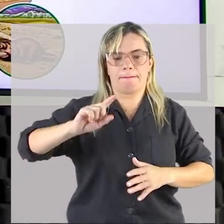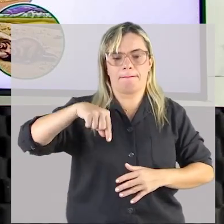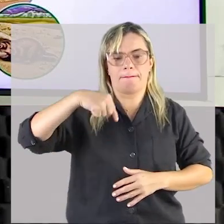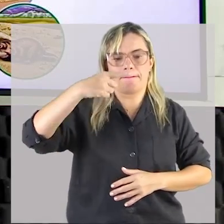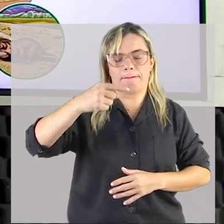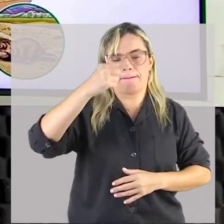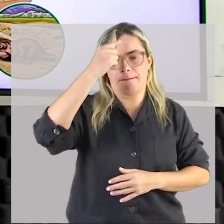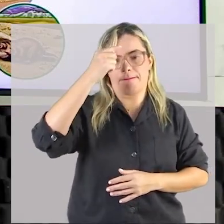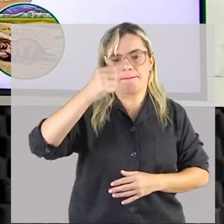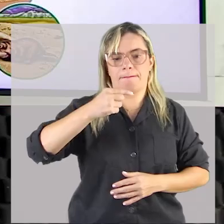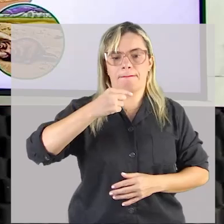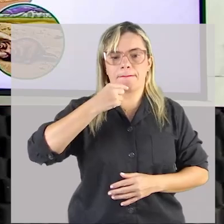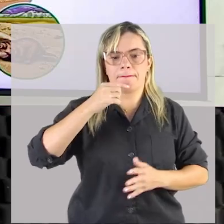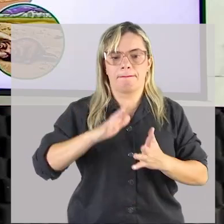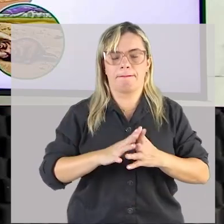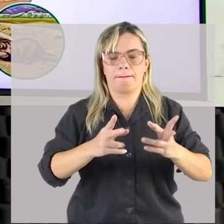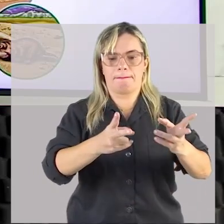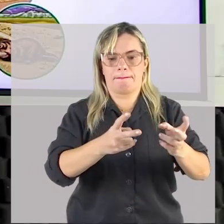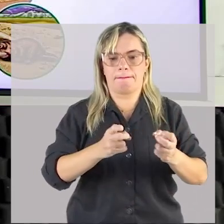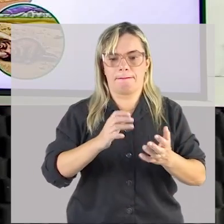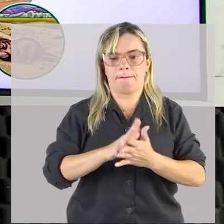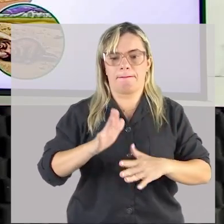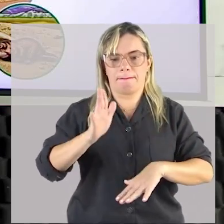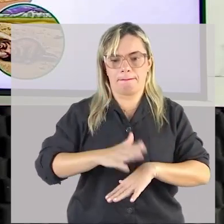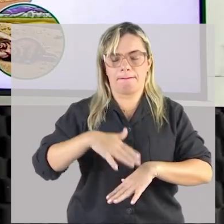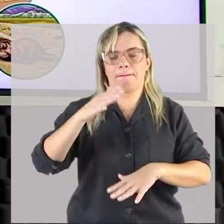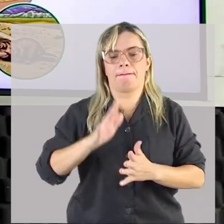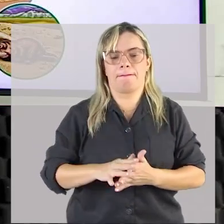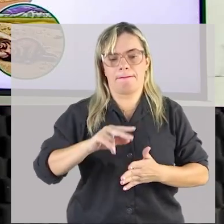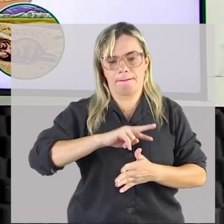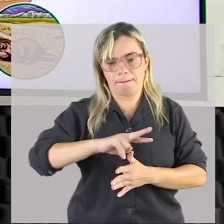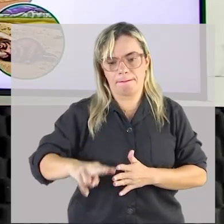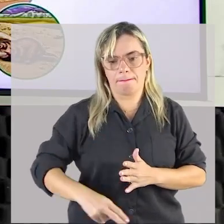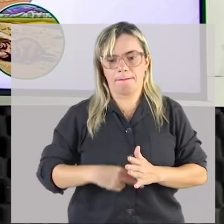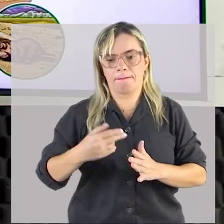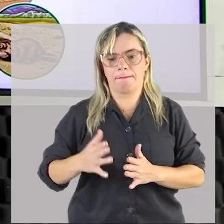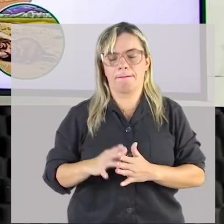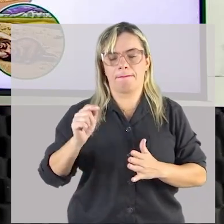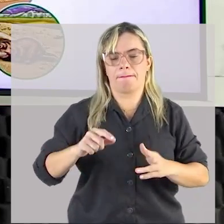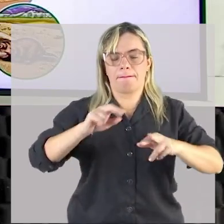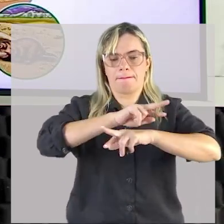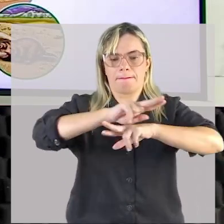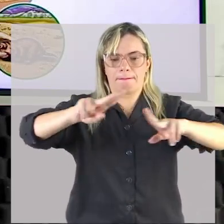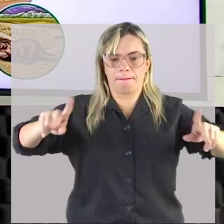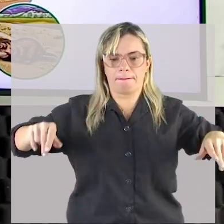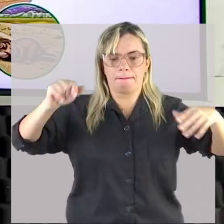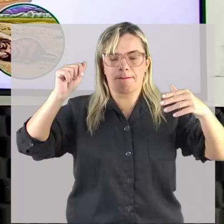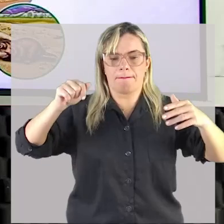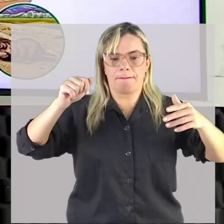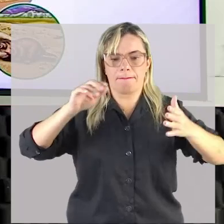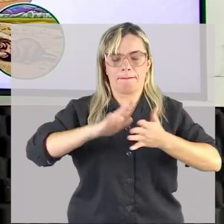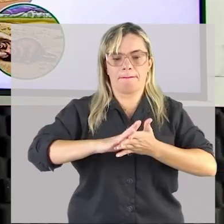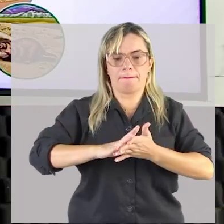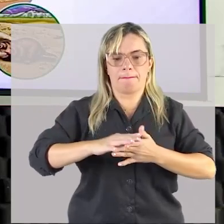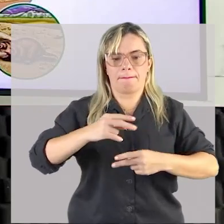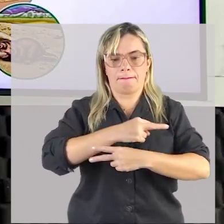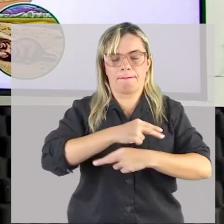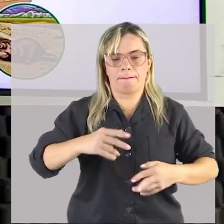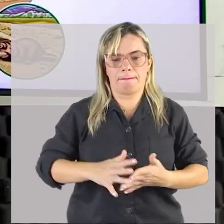próxima figura, a gente percebe mais espécies ainda, né, uma diversidade maior